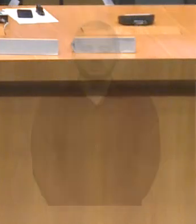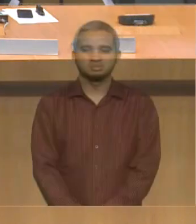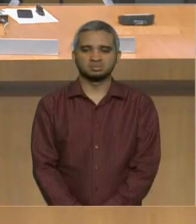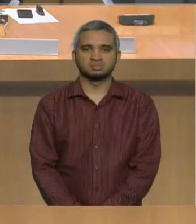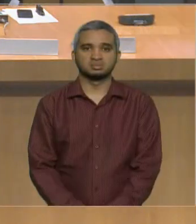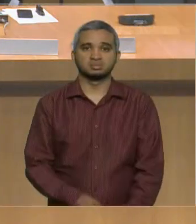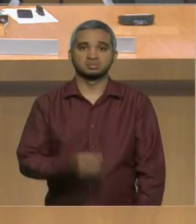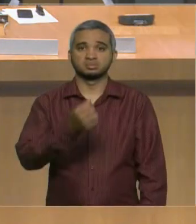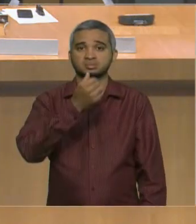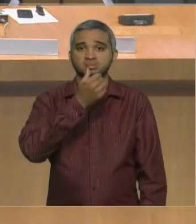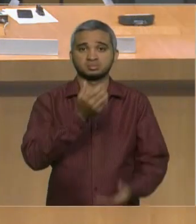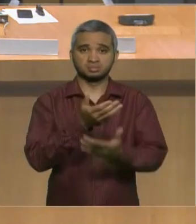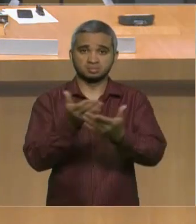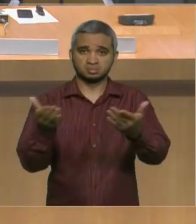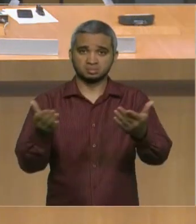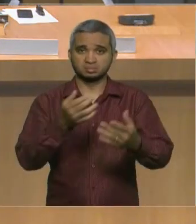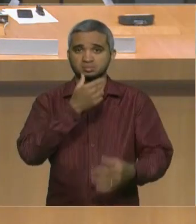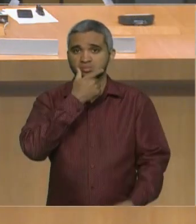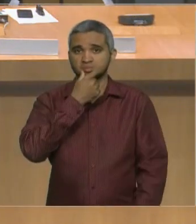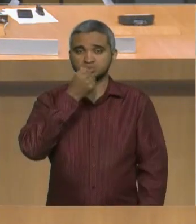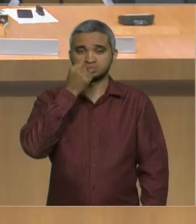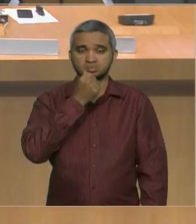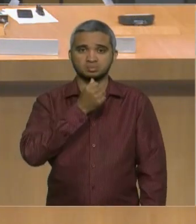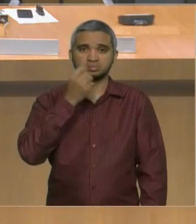Senhores deputados,